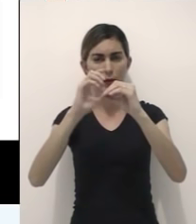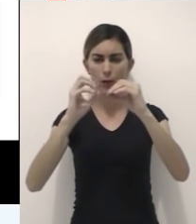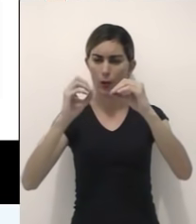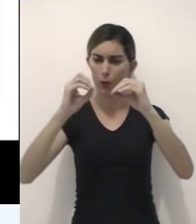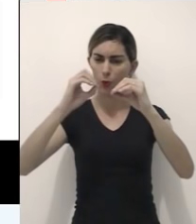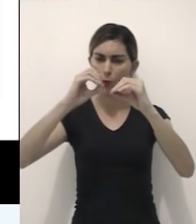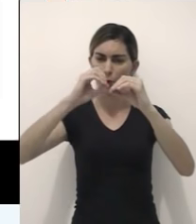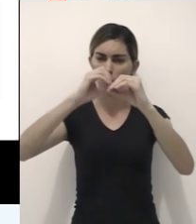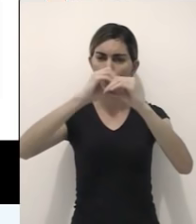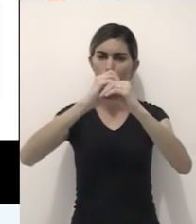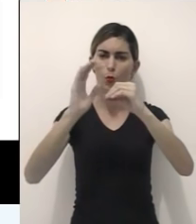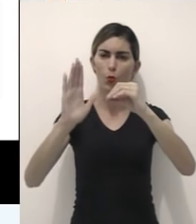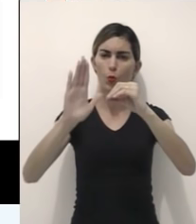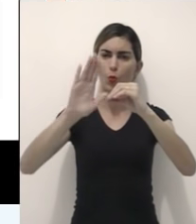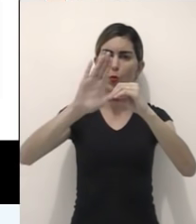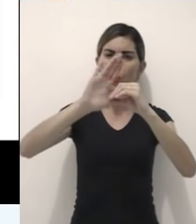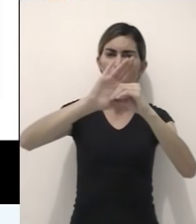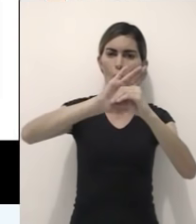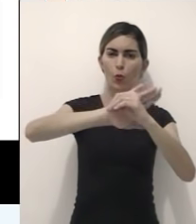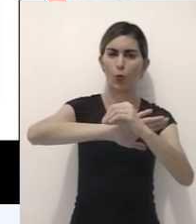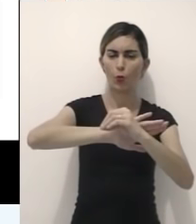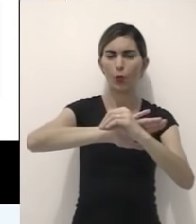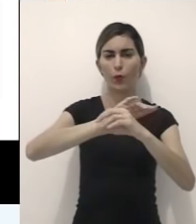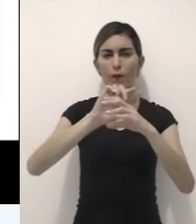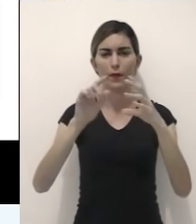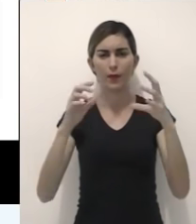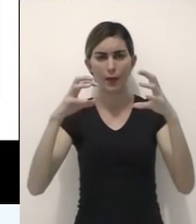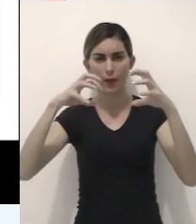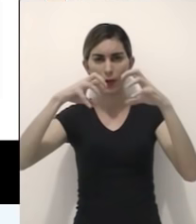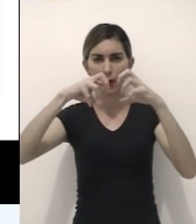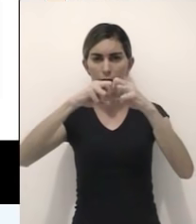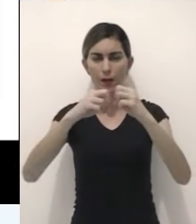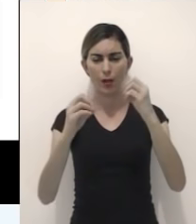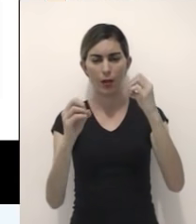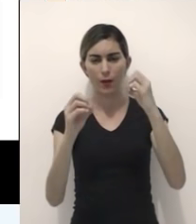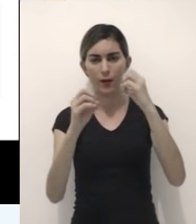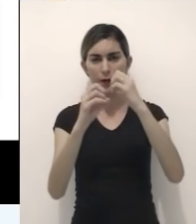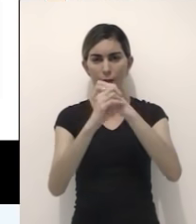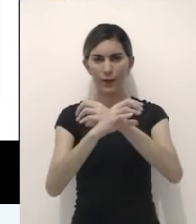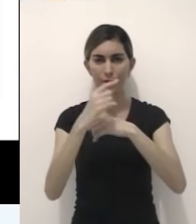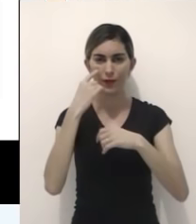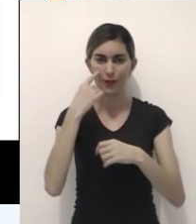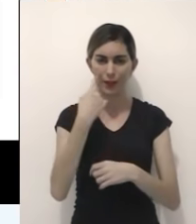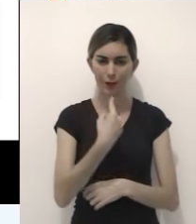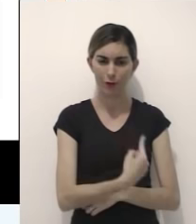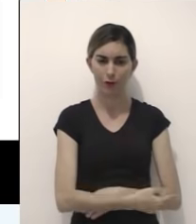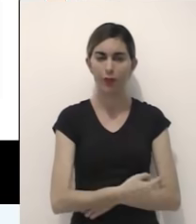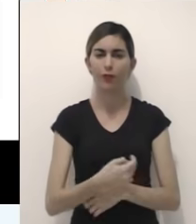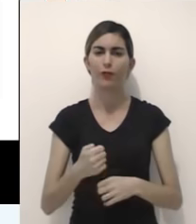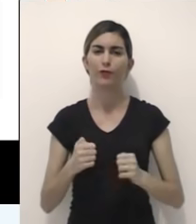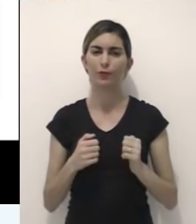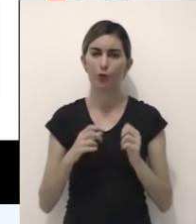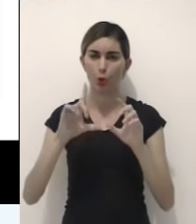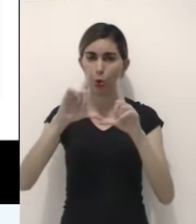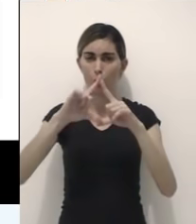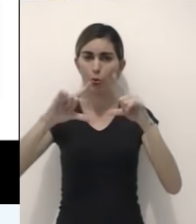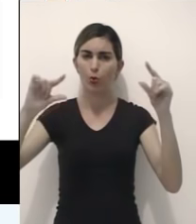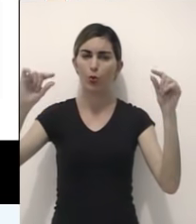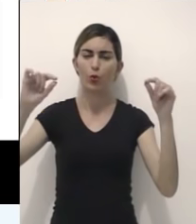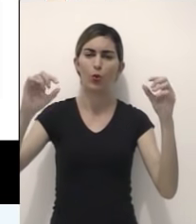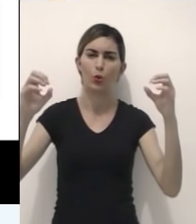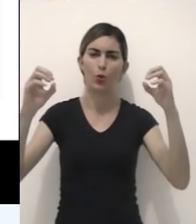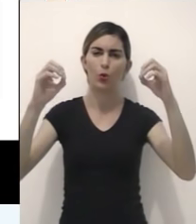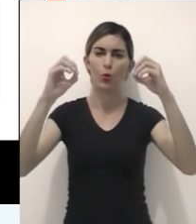tem aquela sombra total, a mais escura. Vocês vão ver nesse momento aí, onde ocorre o eclipse